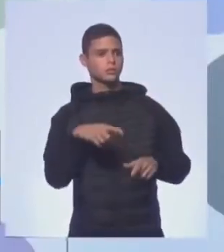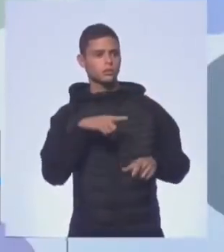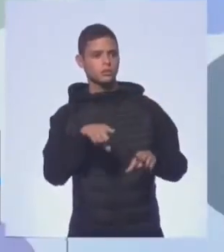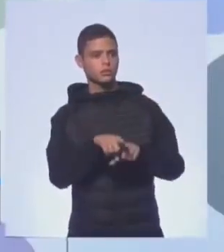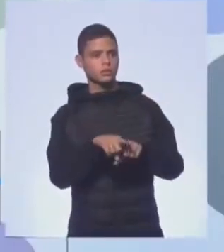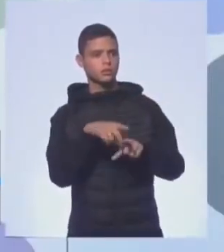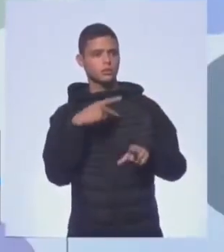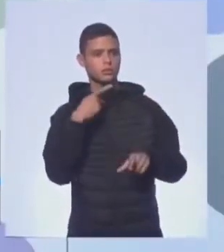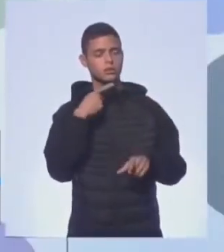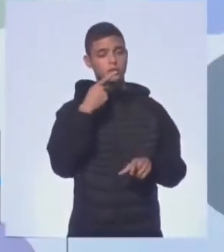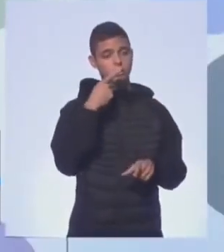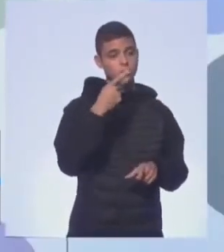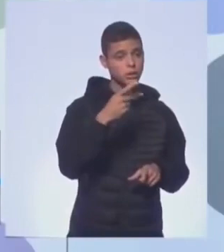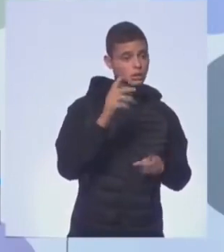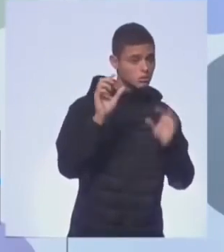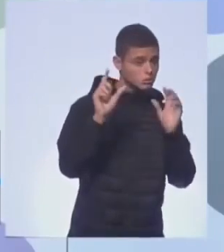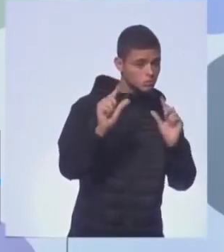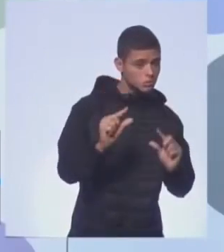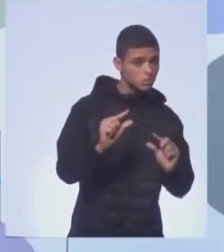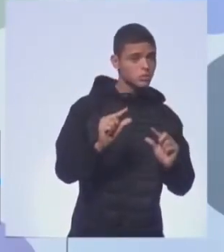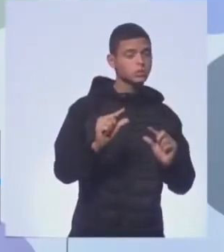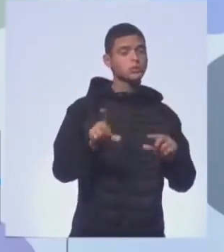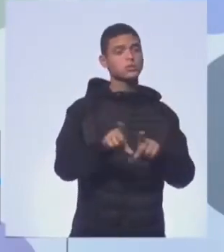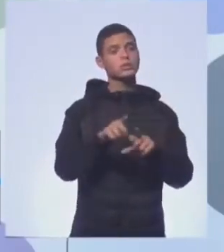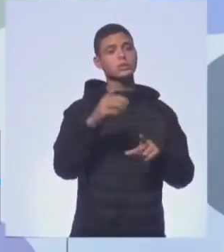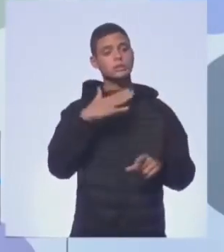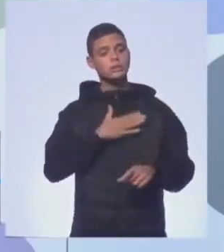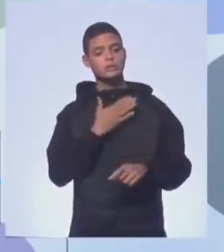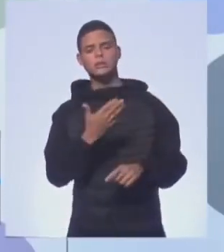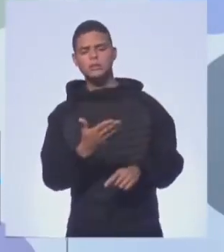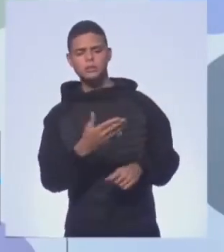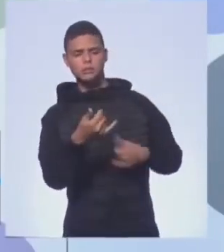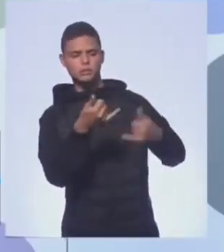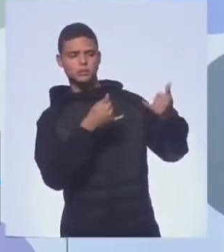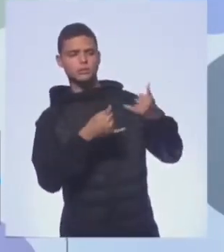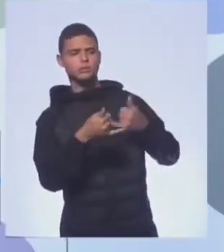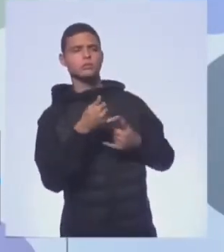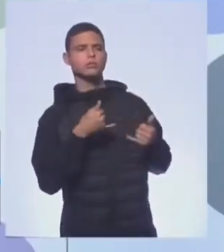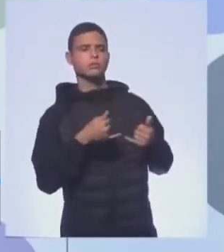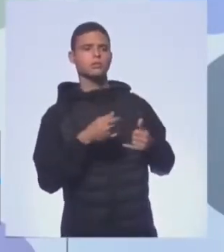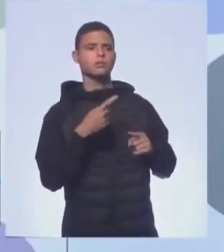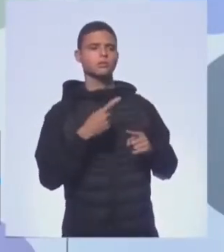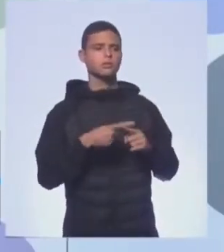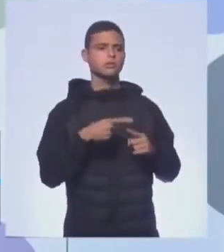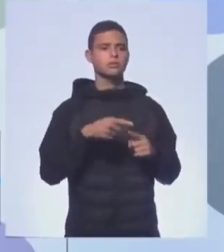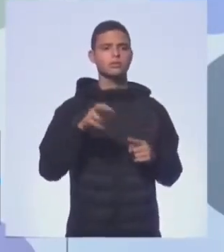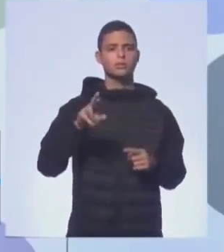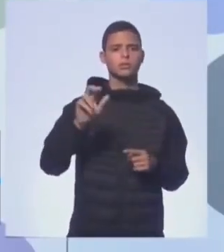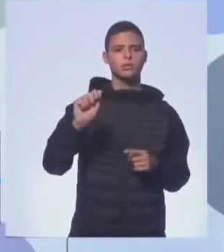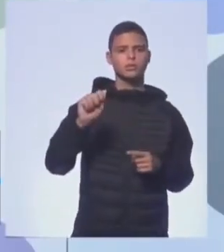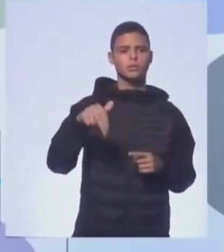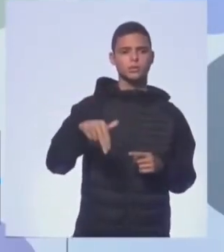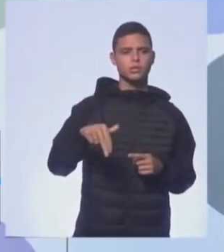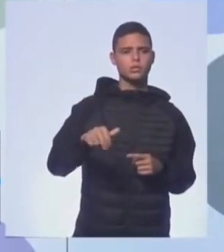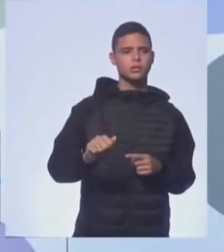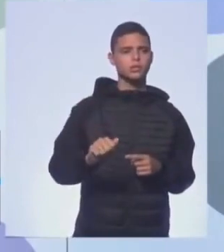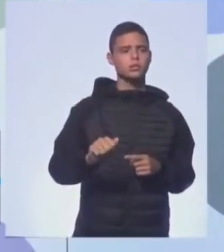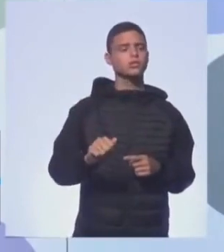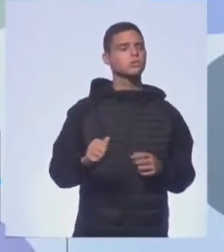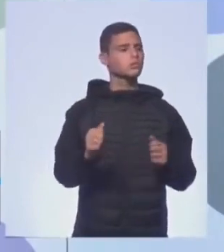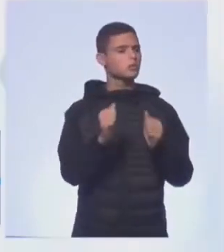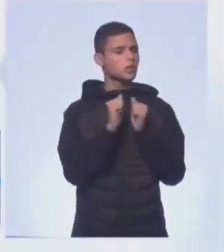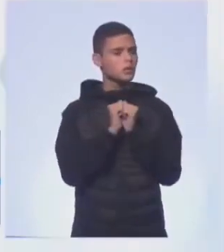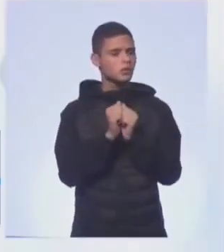leigamente, tá certo? Tá, vamos falar tudo leigamente. Eu acho muito assustadora essa informação que você está dando aí, porque o RNA fica junto ali, né? Fica junto. Acho que fica